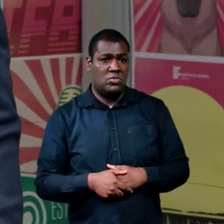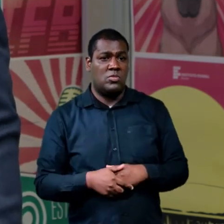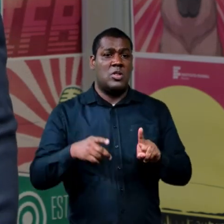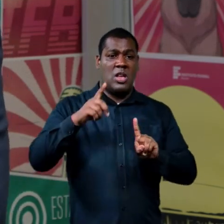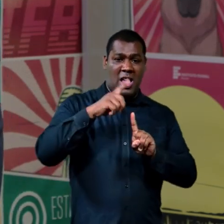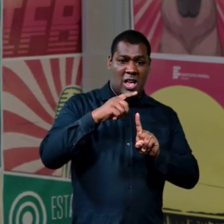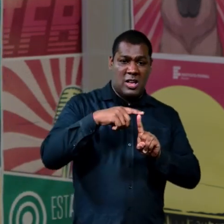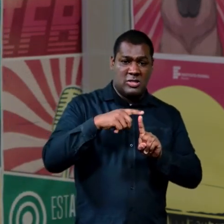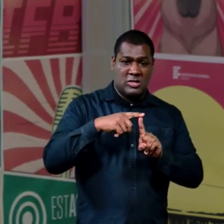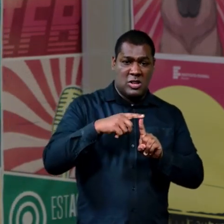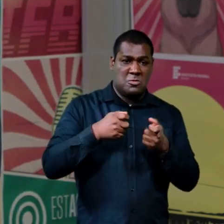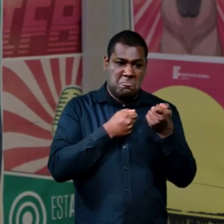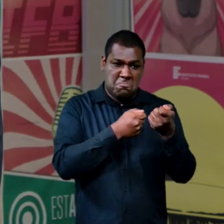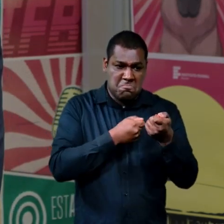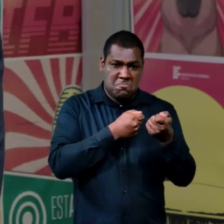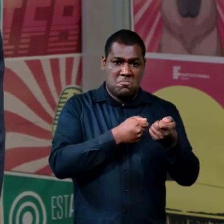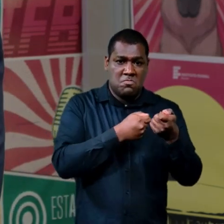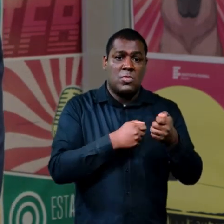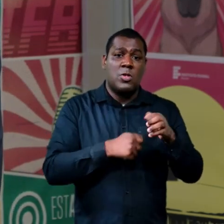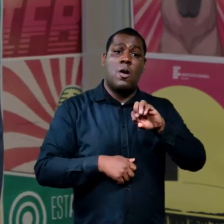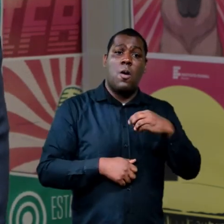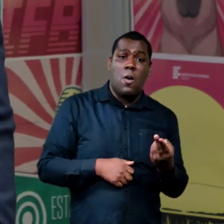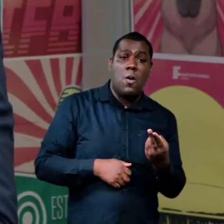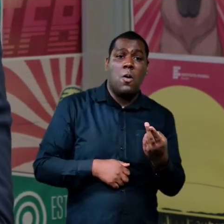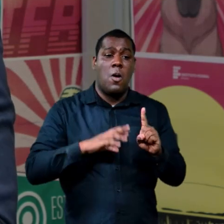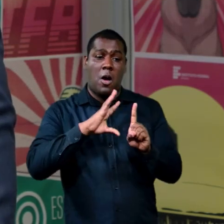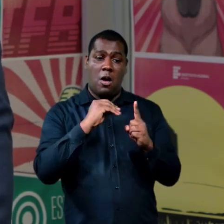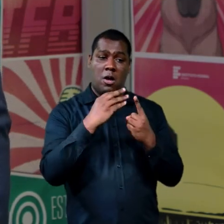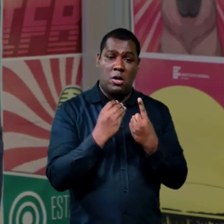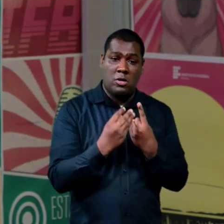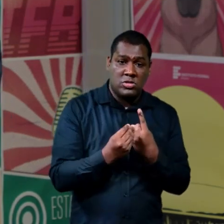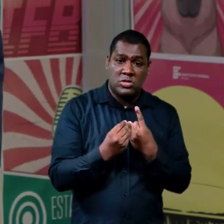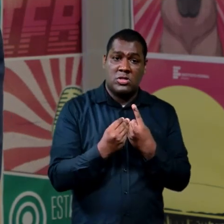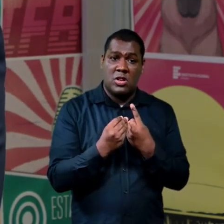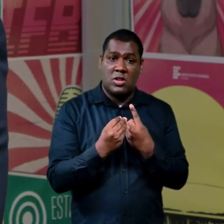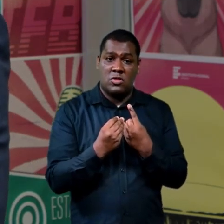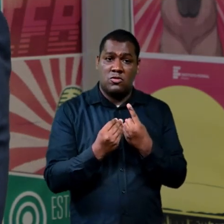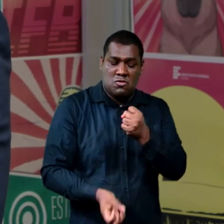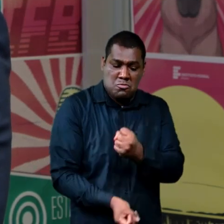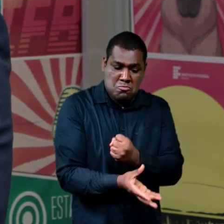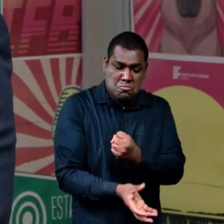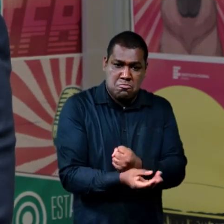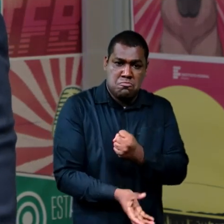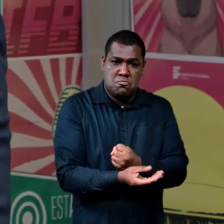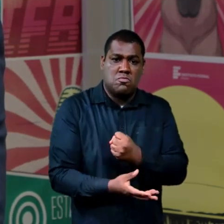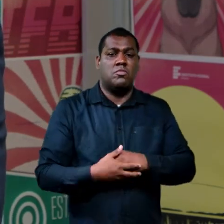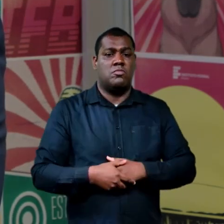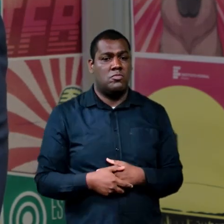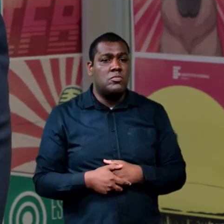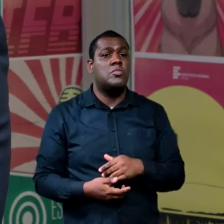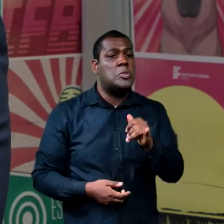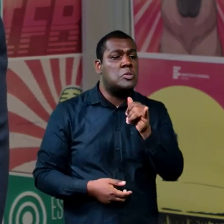e nós temos também o assédio por chantagem. Tem exemplos muito interessantes. Por